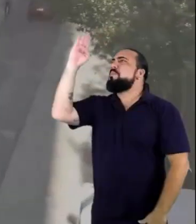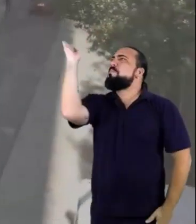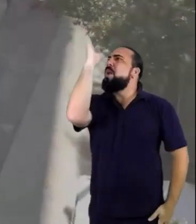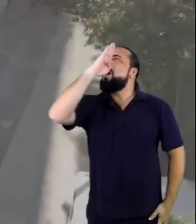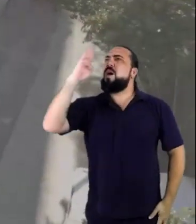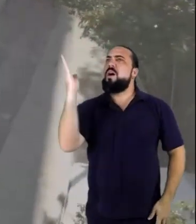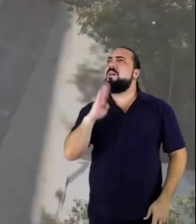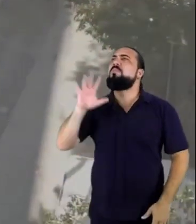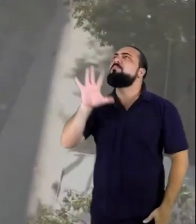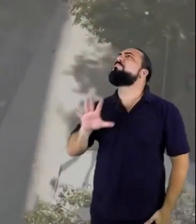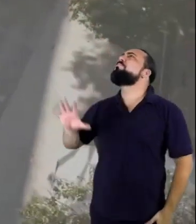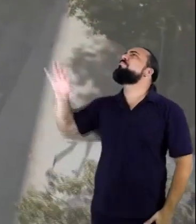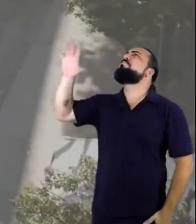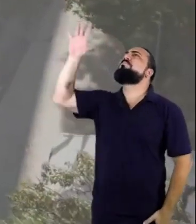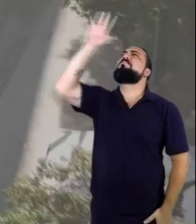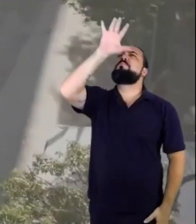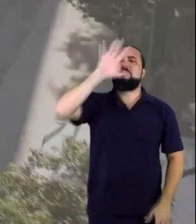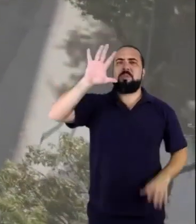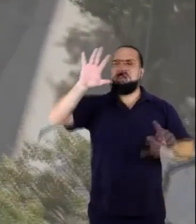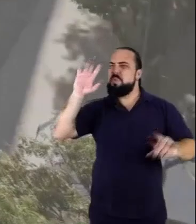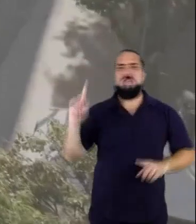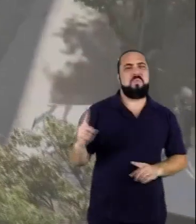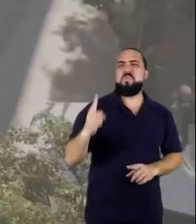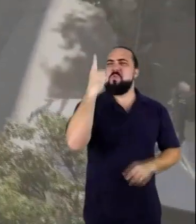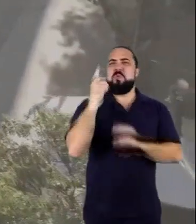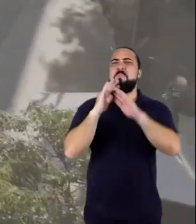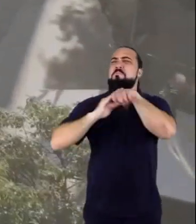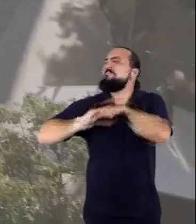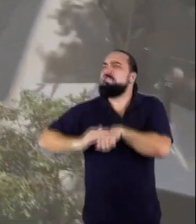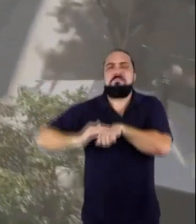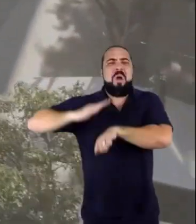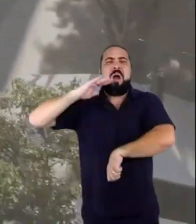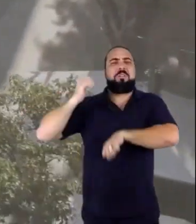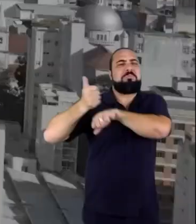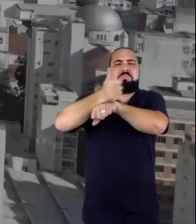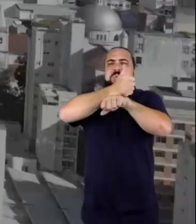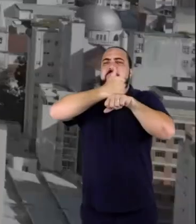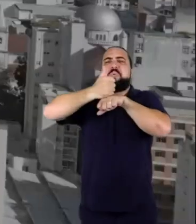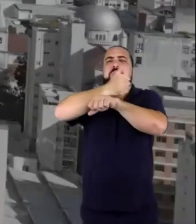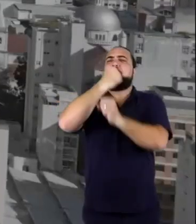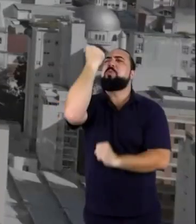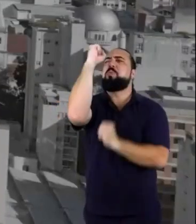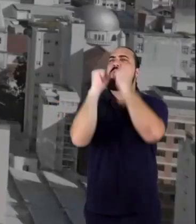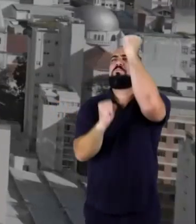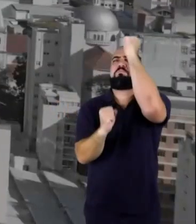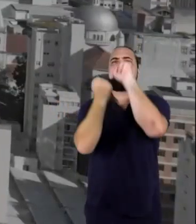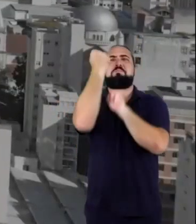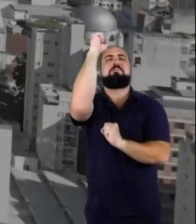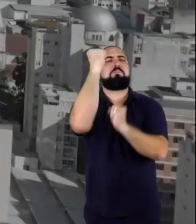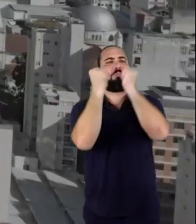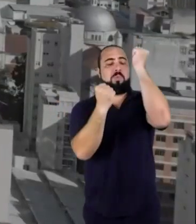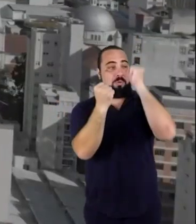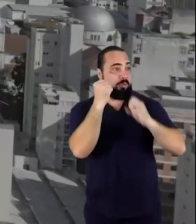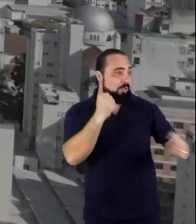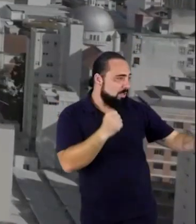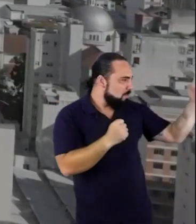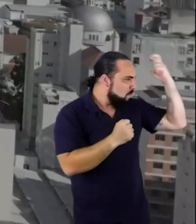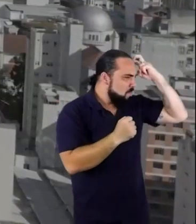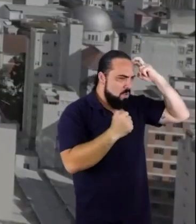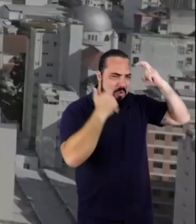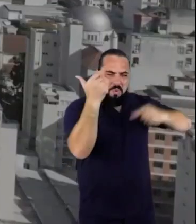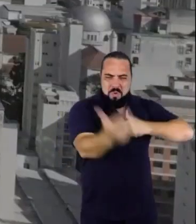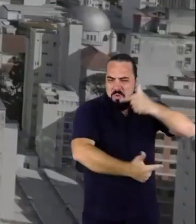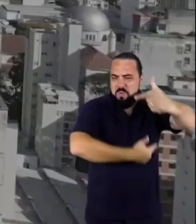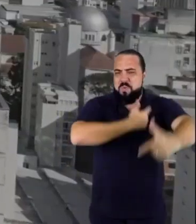dasas cidades brasileiras sendo a mais industrio do